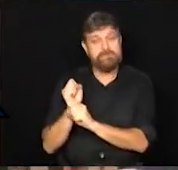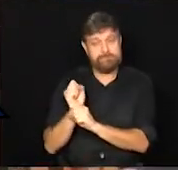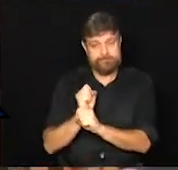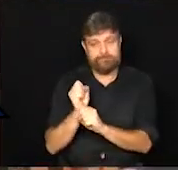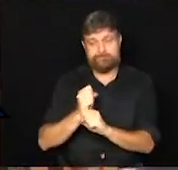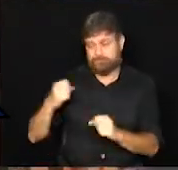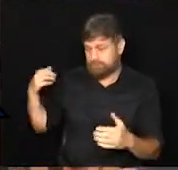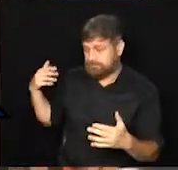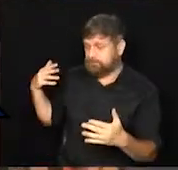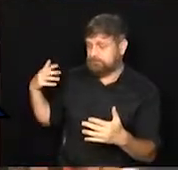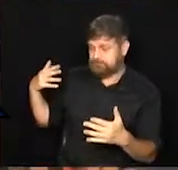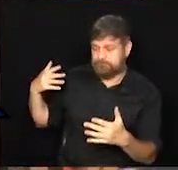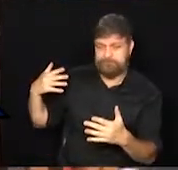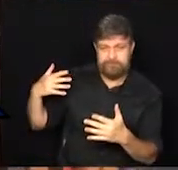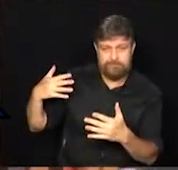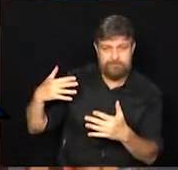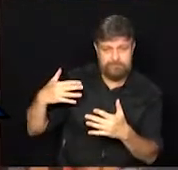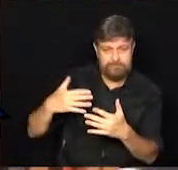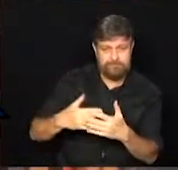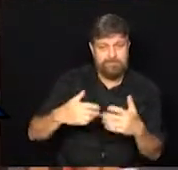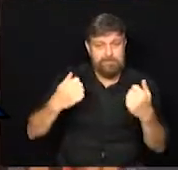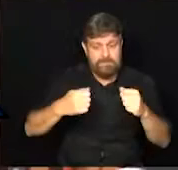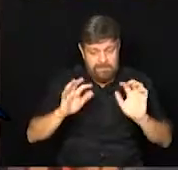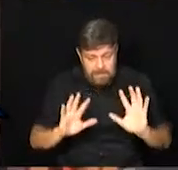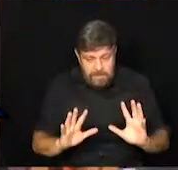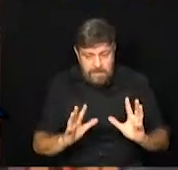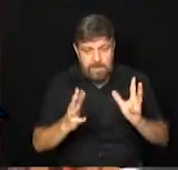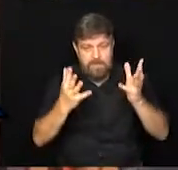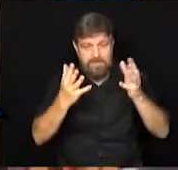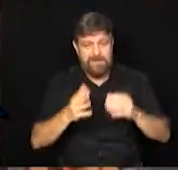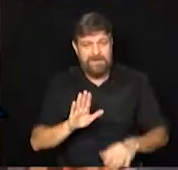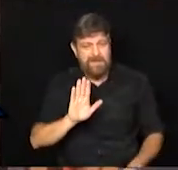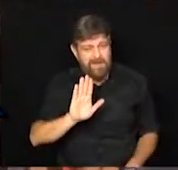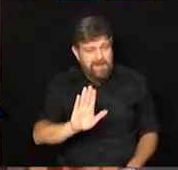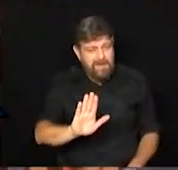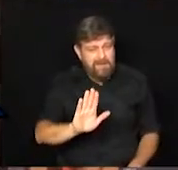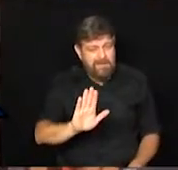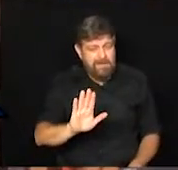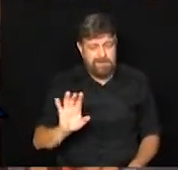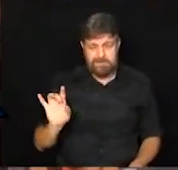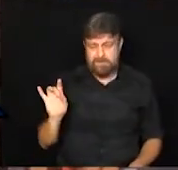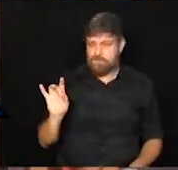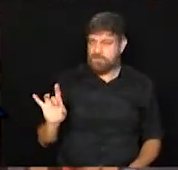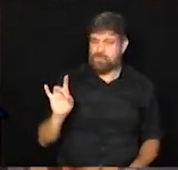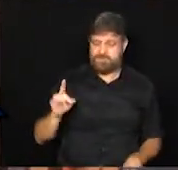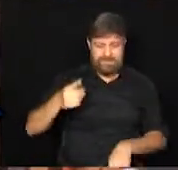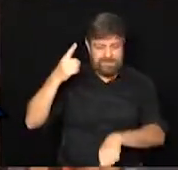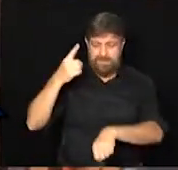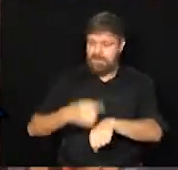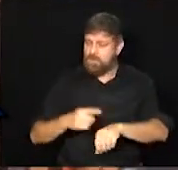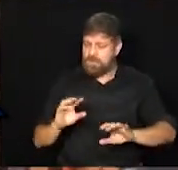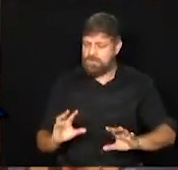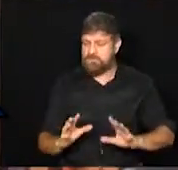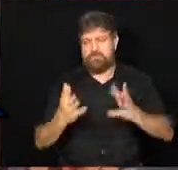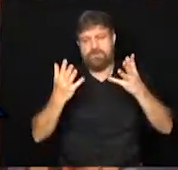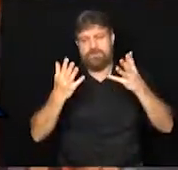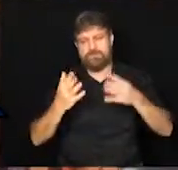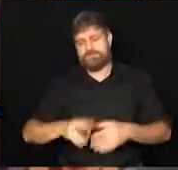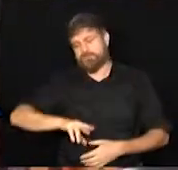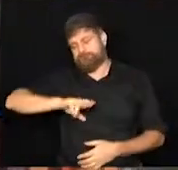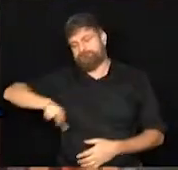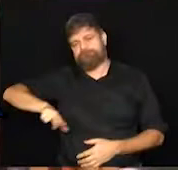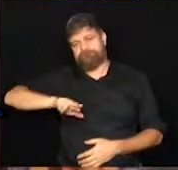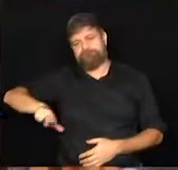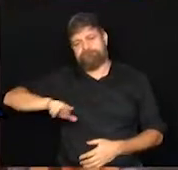que a gente precisa comemorar. A gente sabe que comemorar, mas a comemoração não é só esse momento de festa, né? É